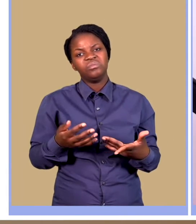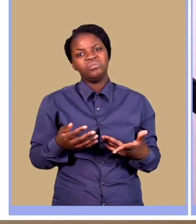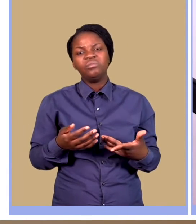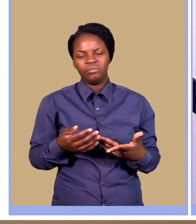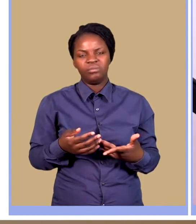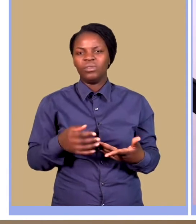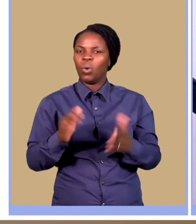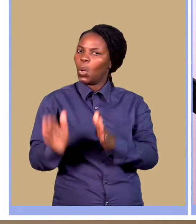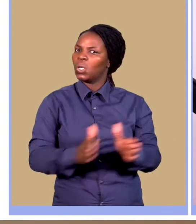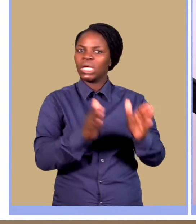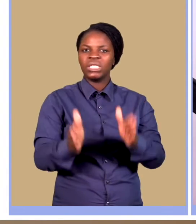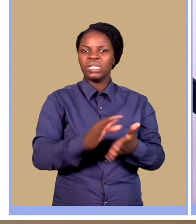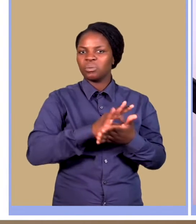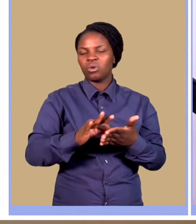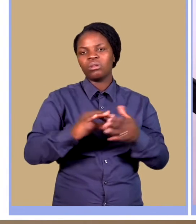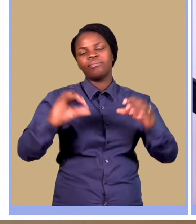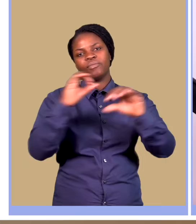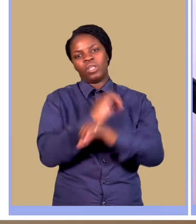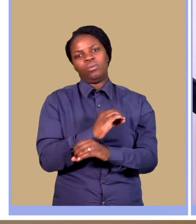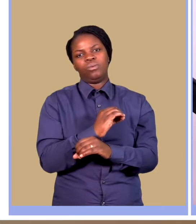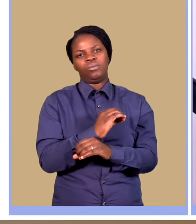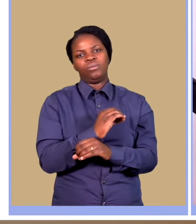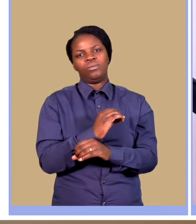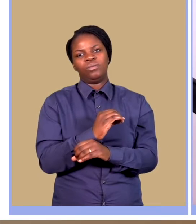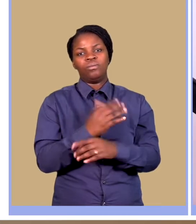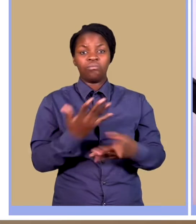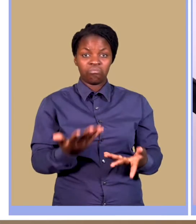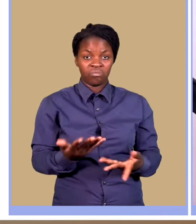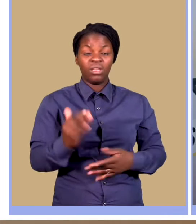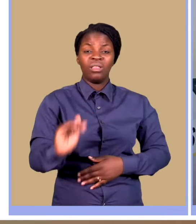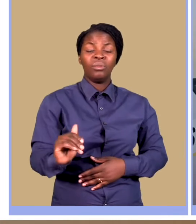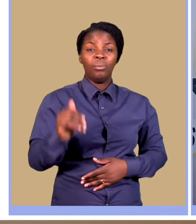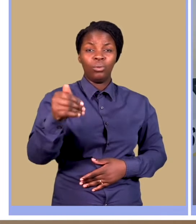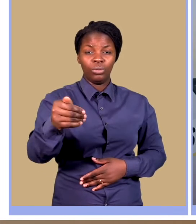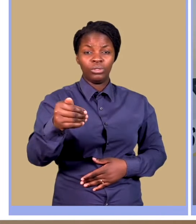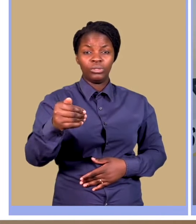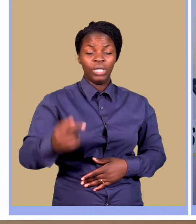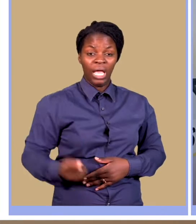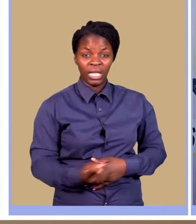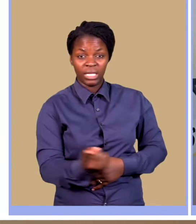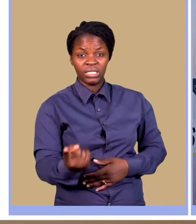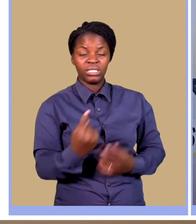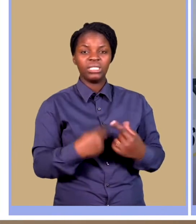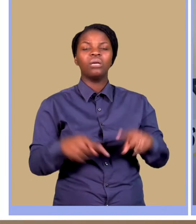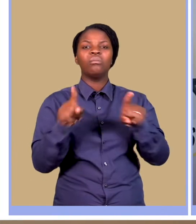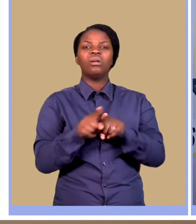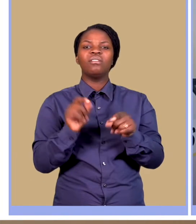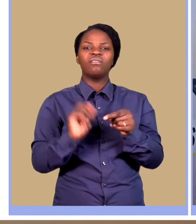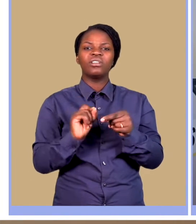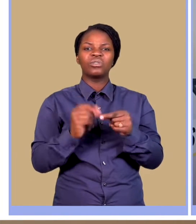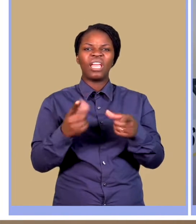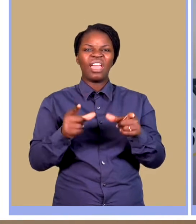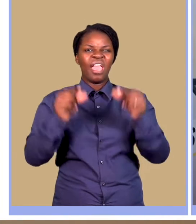após isso, os mesmos, digamos que a cola que foi usada para fixar aquele mesmo